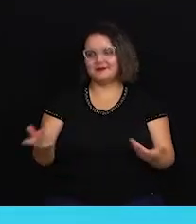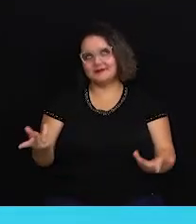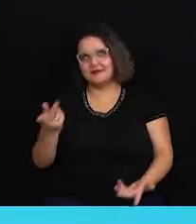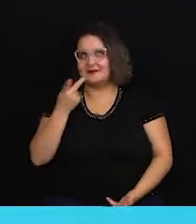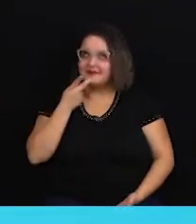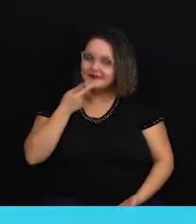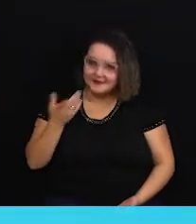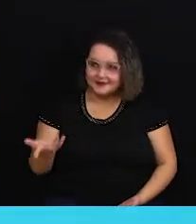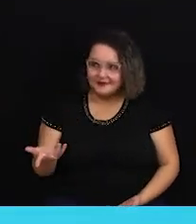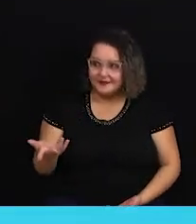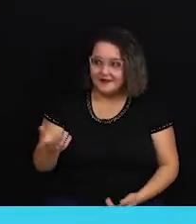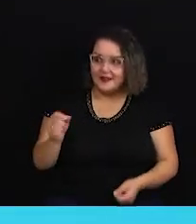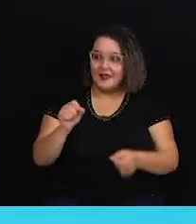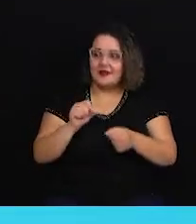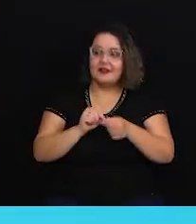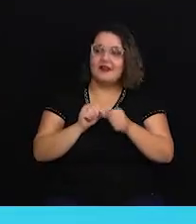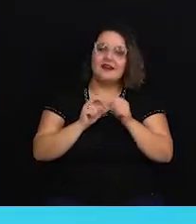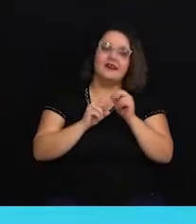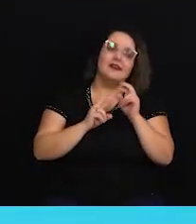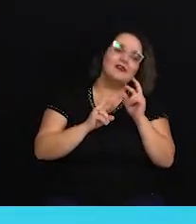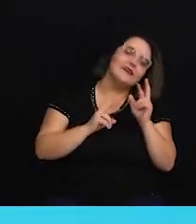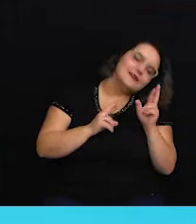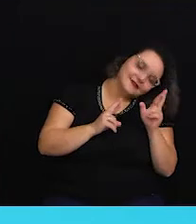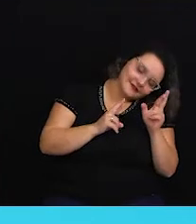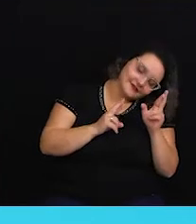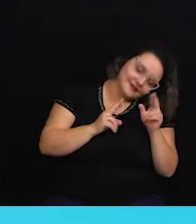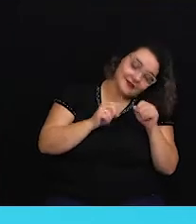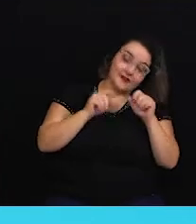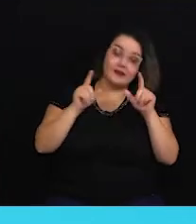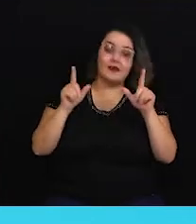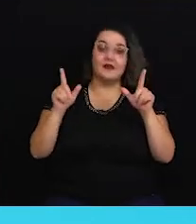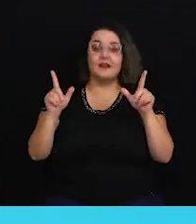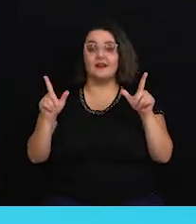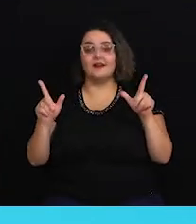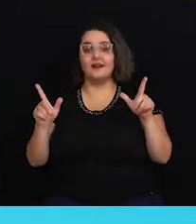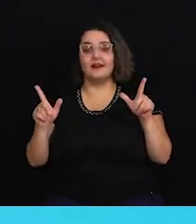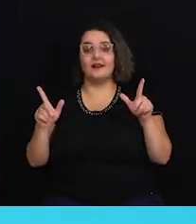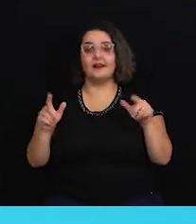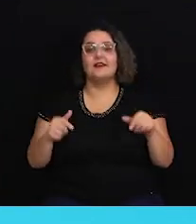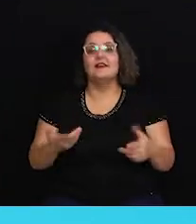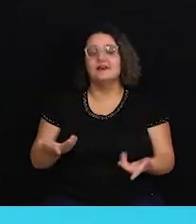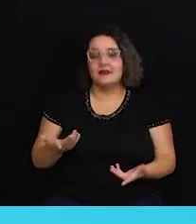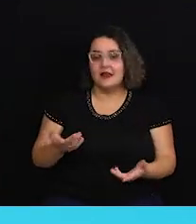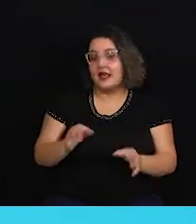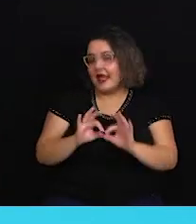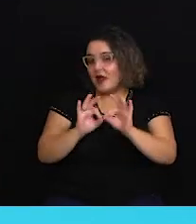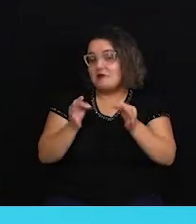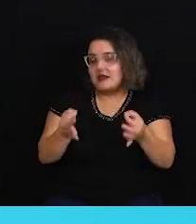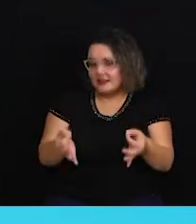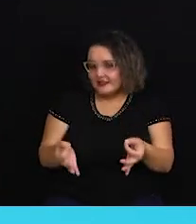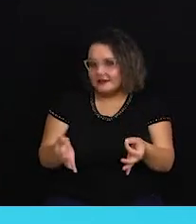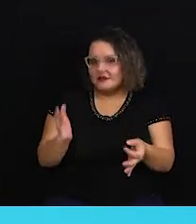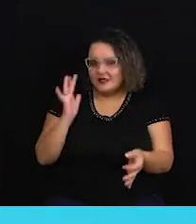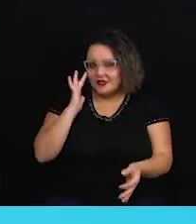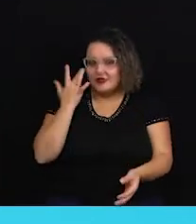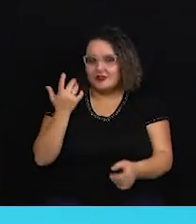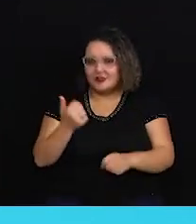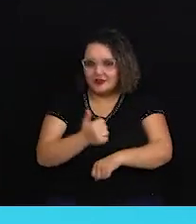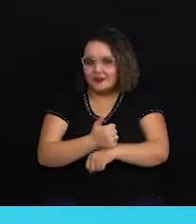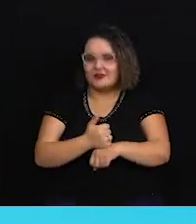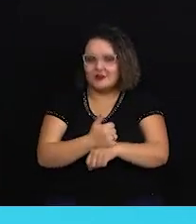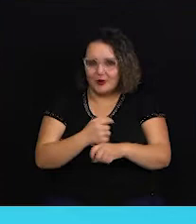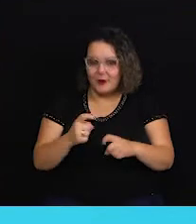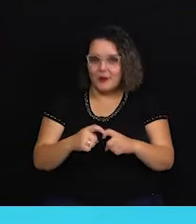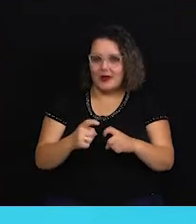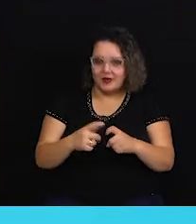Vamos dizer assim que o fazer dormir e o acordar, né, que todo mundo pensa, é a função mais simples, né, do anestesista